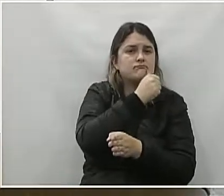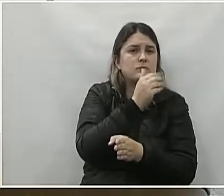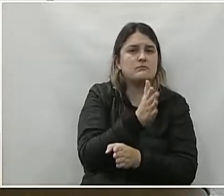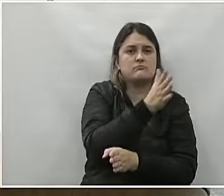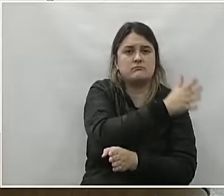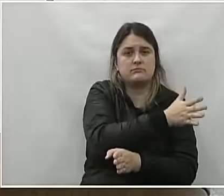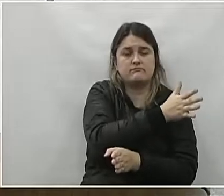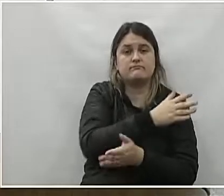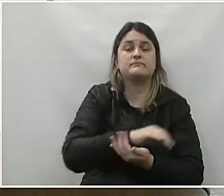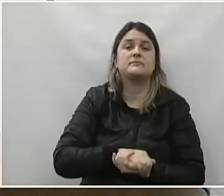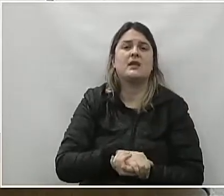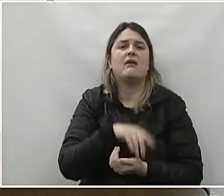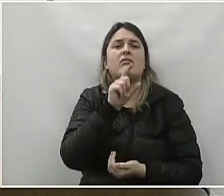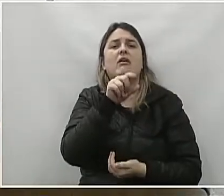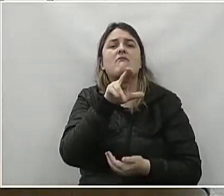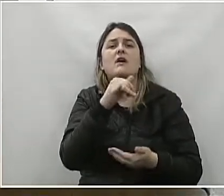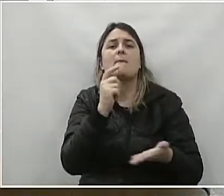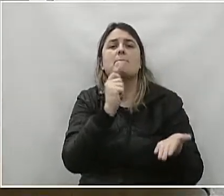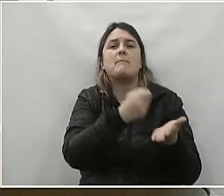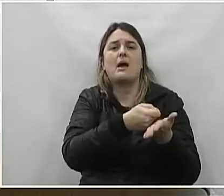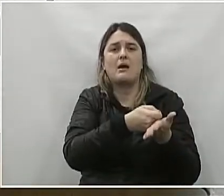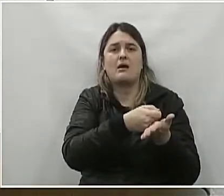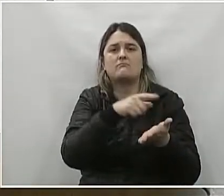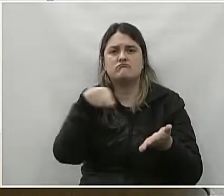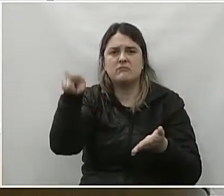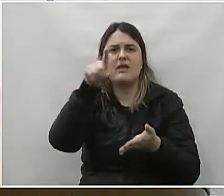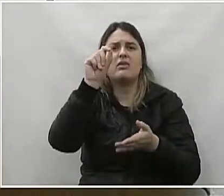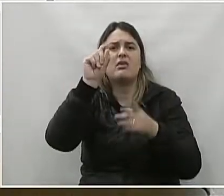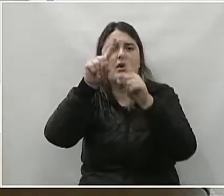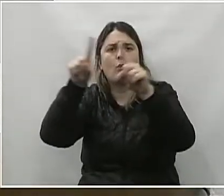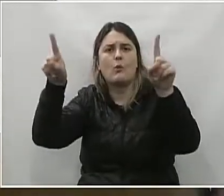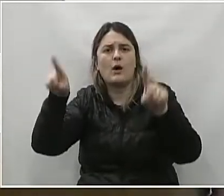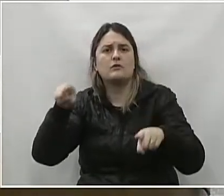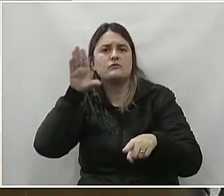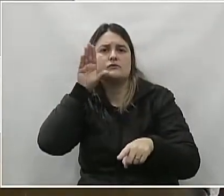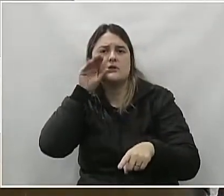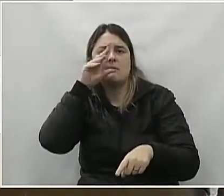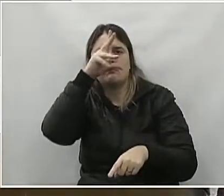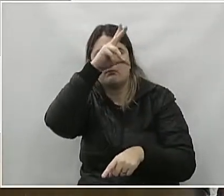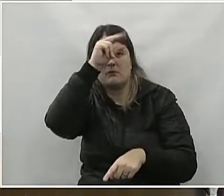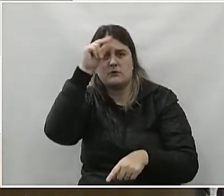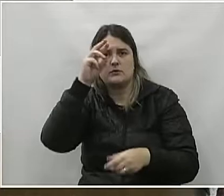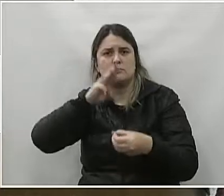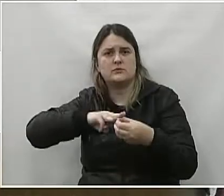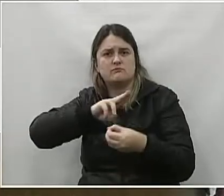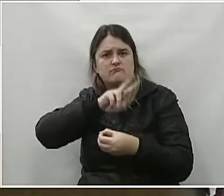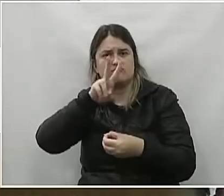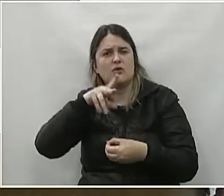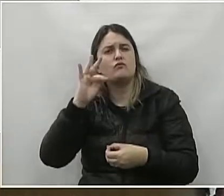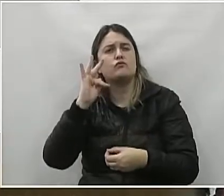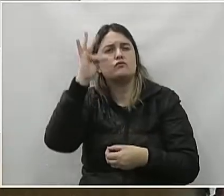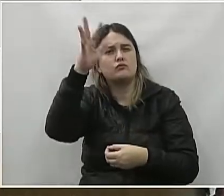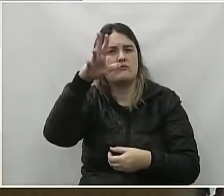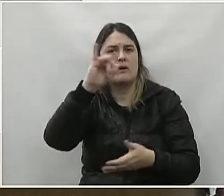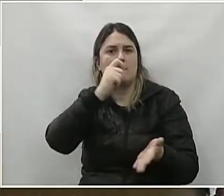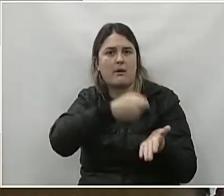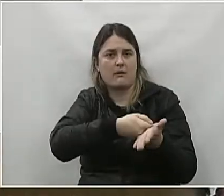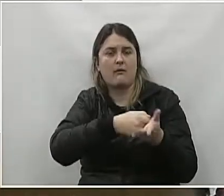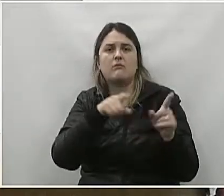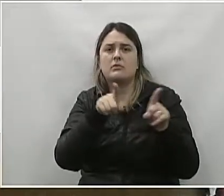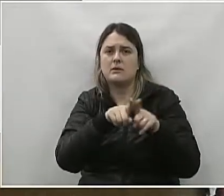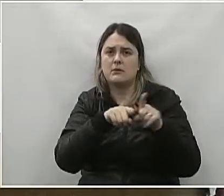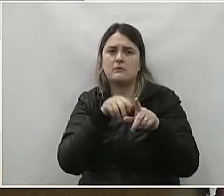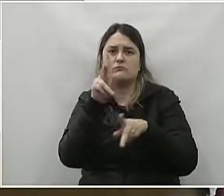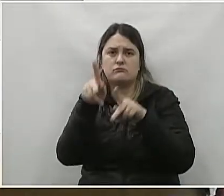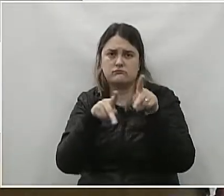Né? Infelizmente, quem vai pagar essa conta vão ser os funcionários da Prefeitura de Ana Vitória a longo prazo e a